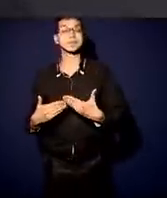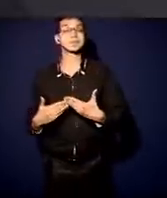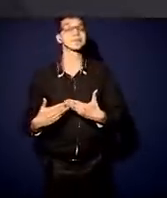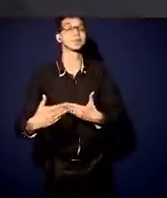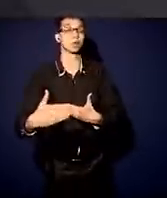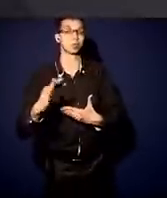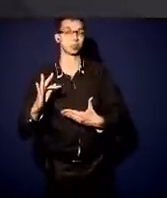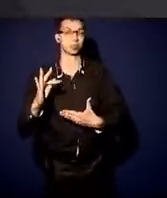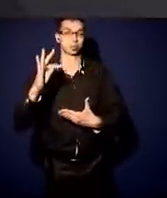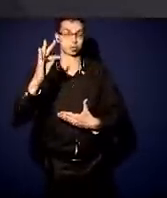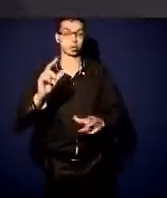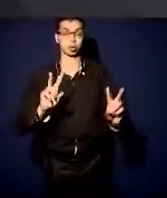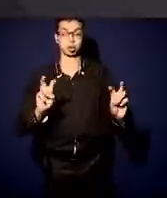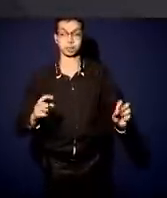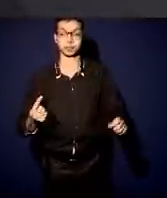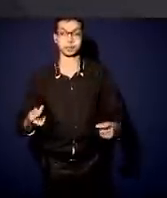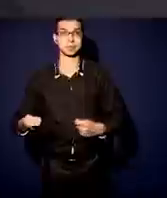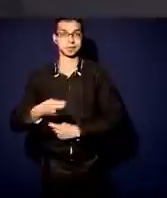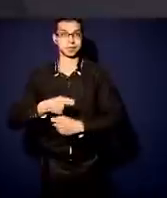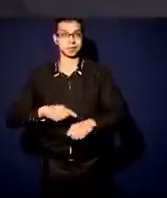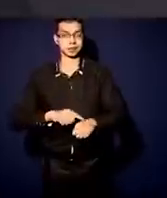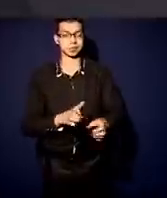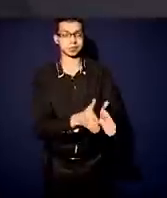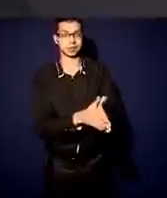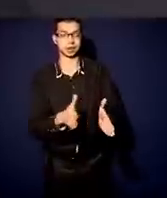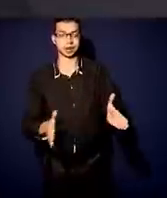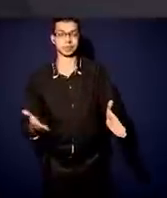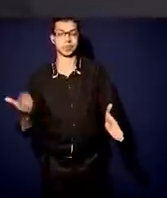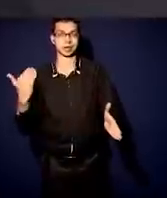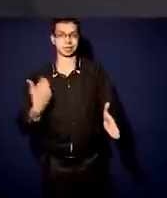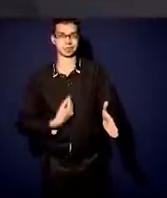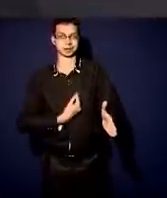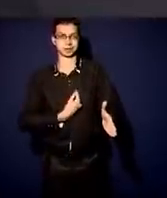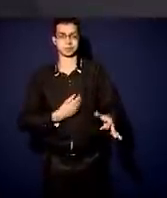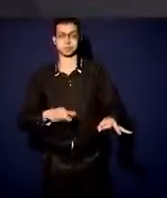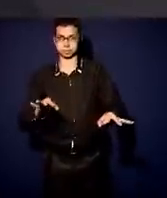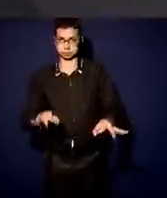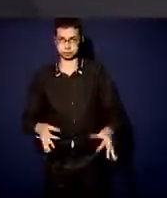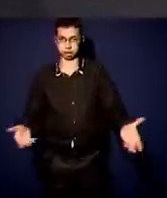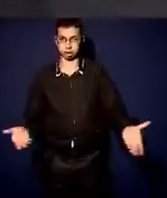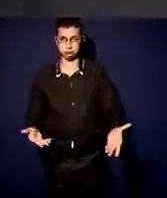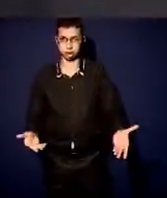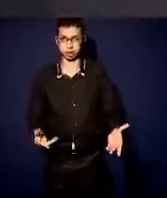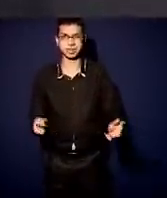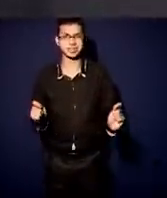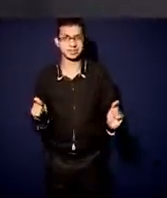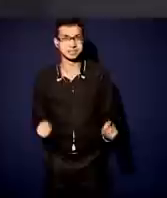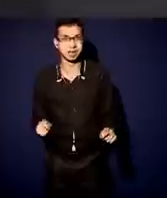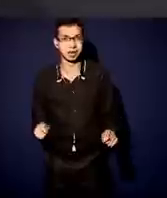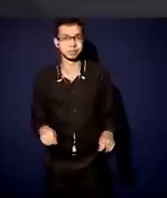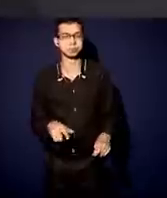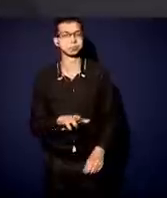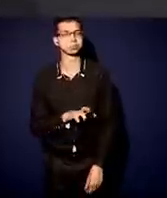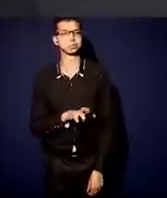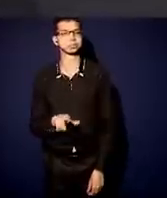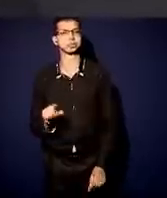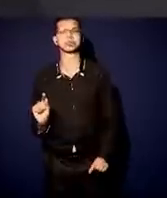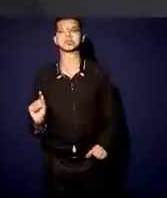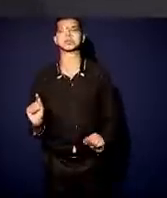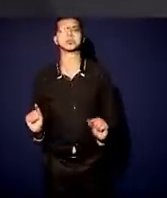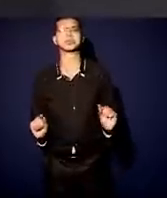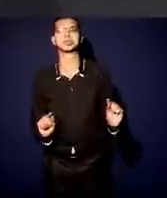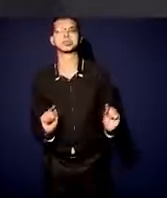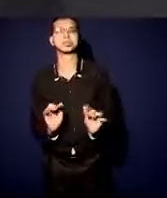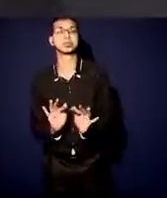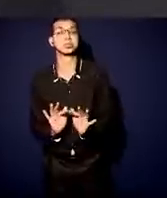sobre expectativas naquele período que a gente viveu não significa que vai funcionar dessa vez por um motivo muito simples a gente